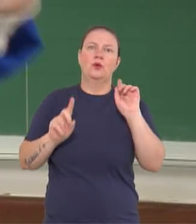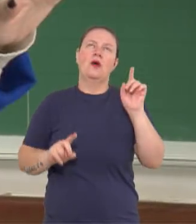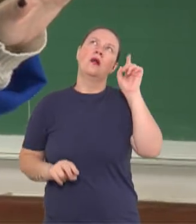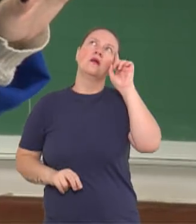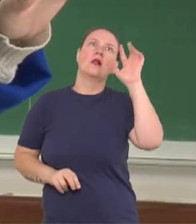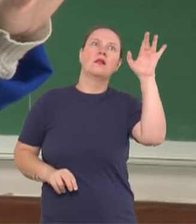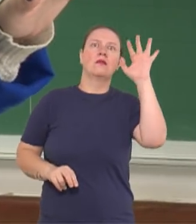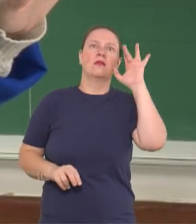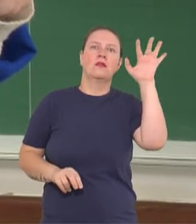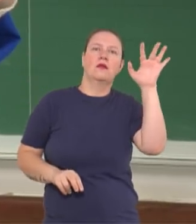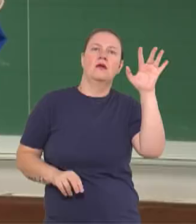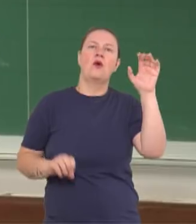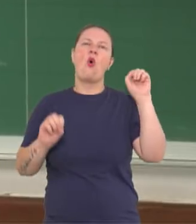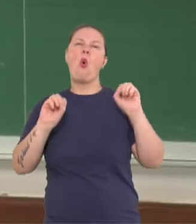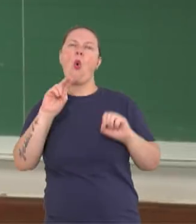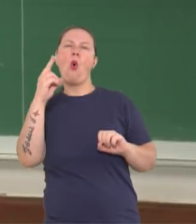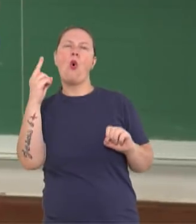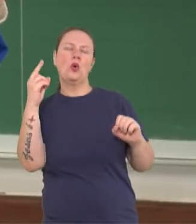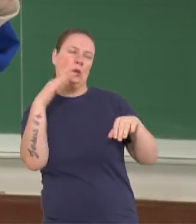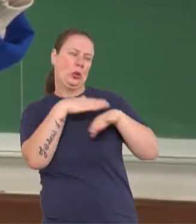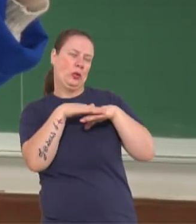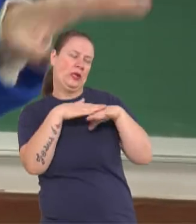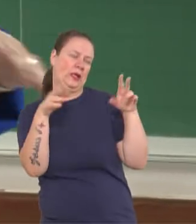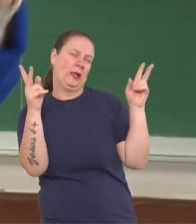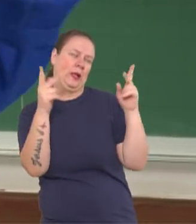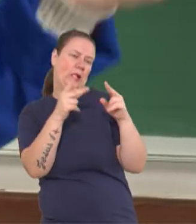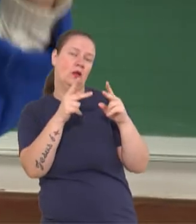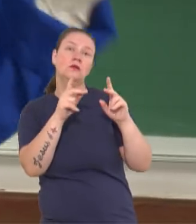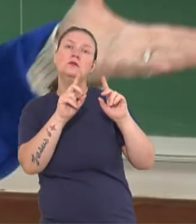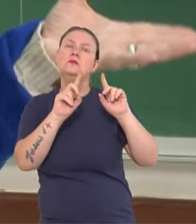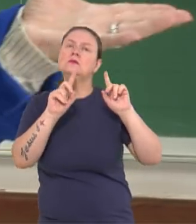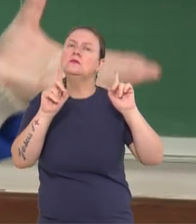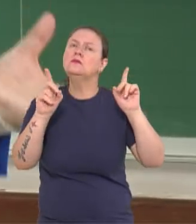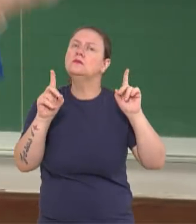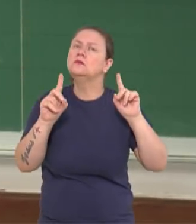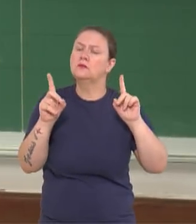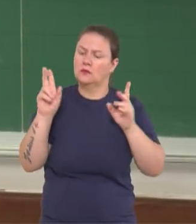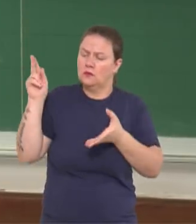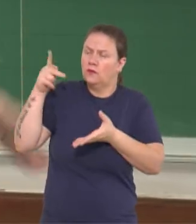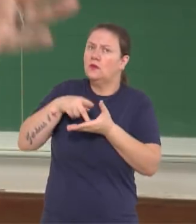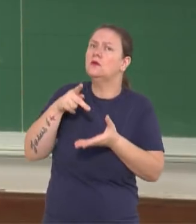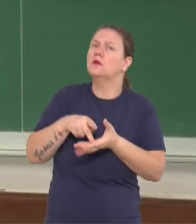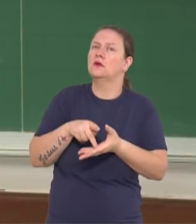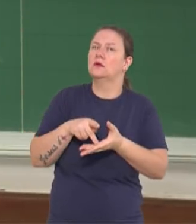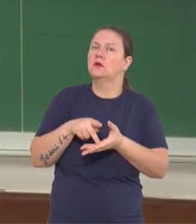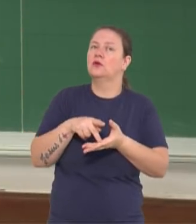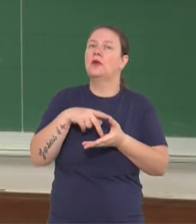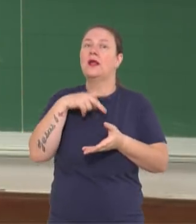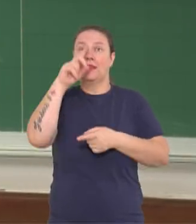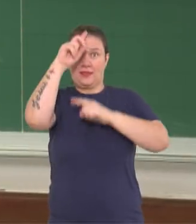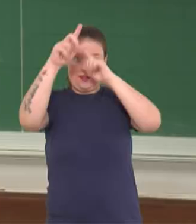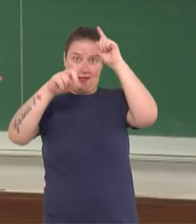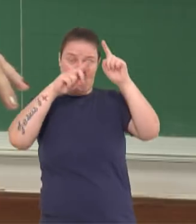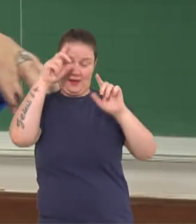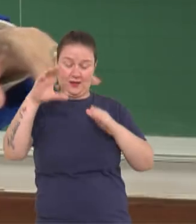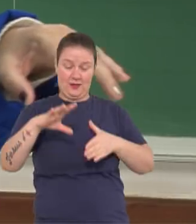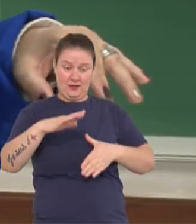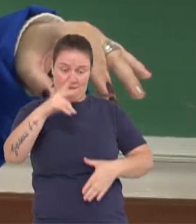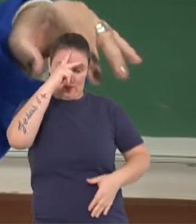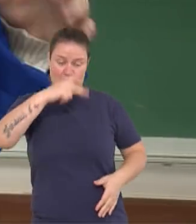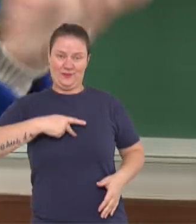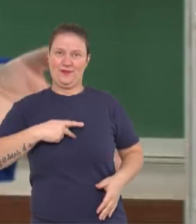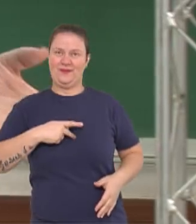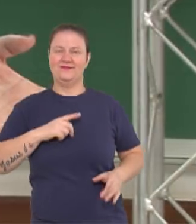fatos reais, né? Então, a gente tem que estar ali com a realidade e não com a ficção, não com a imaginação, certo?